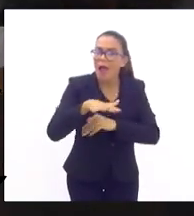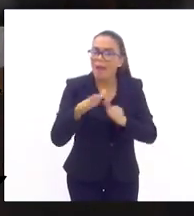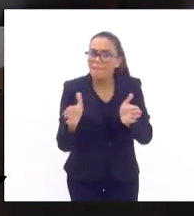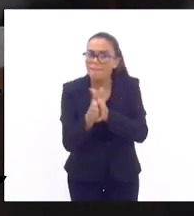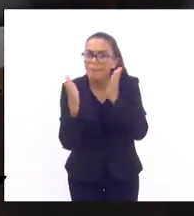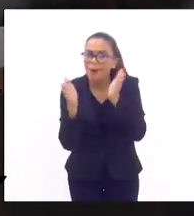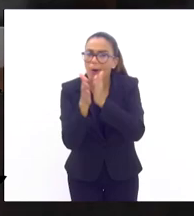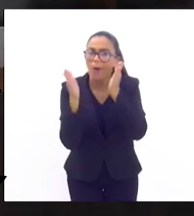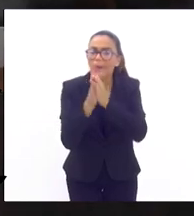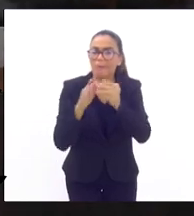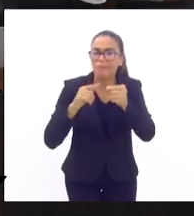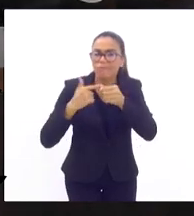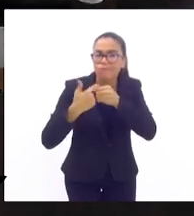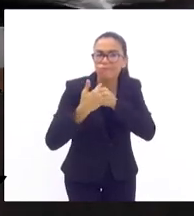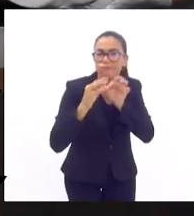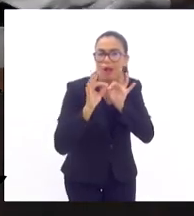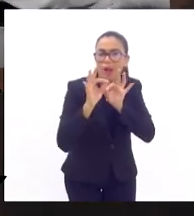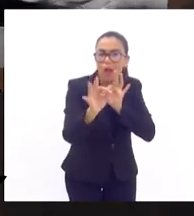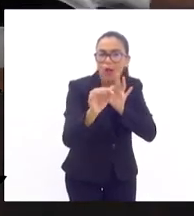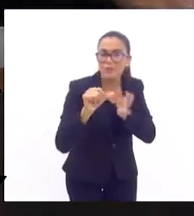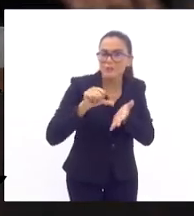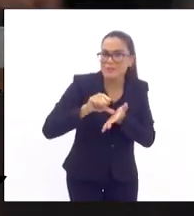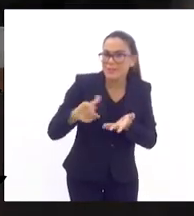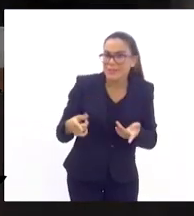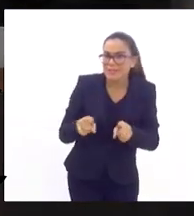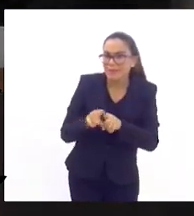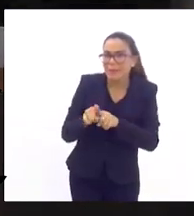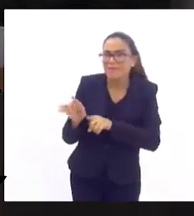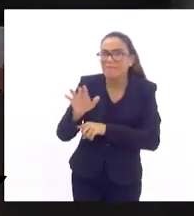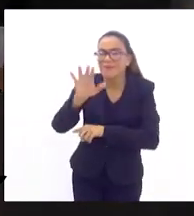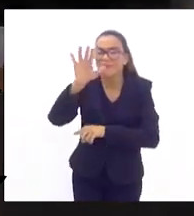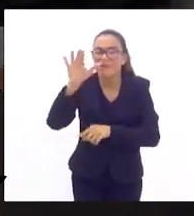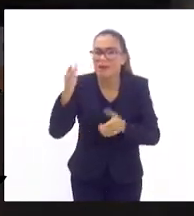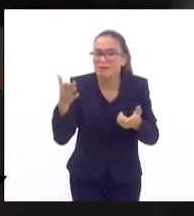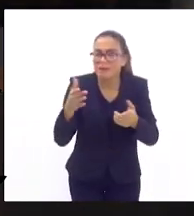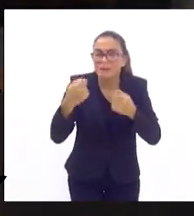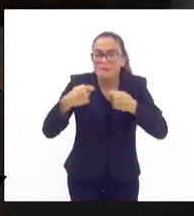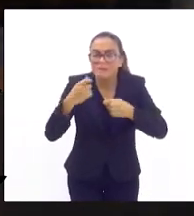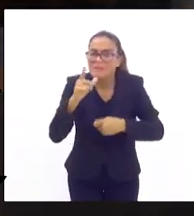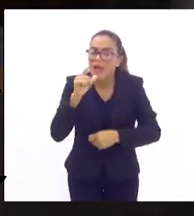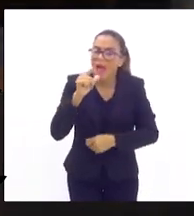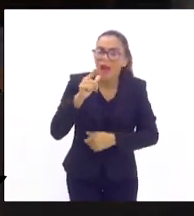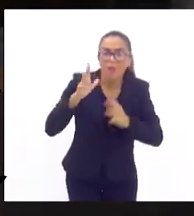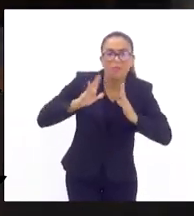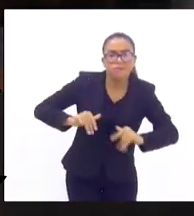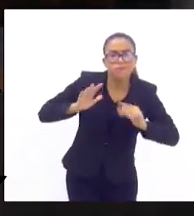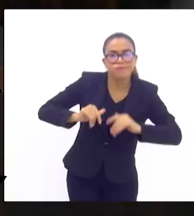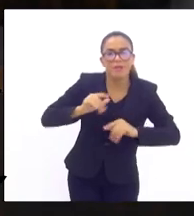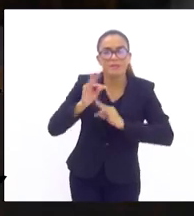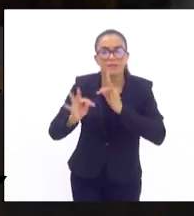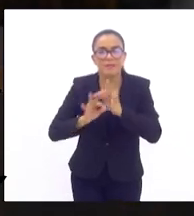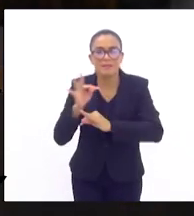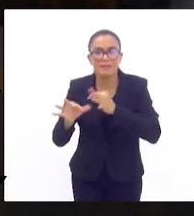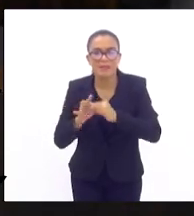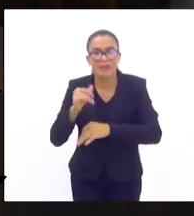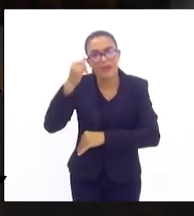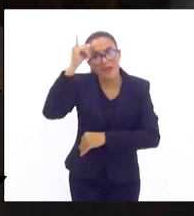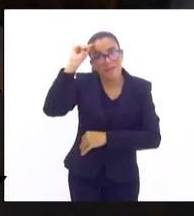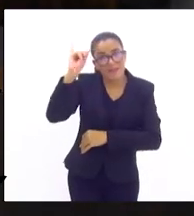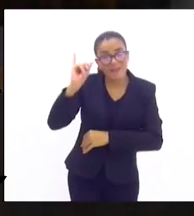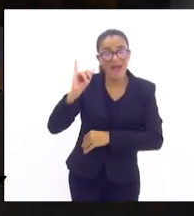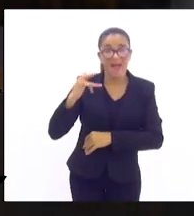pobres, da periferia e das favelas, aonde precisa do saneamento básico, para se deixar de investir, se deixar de gastar dinheiro na